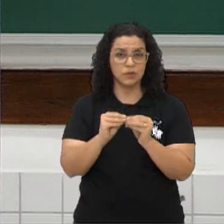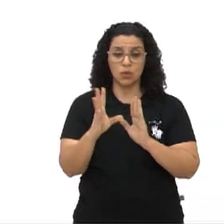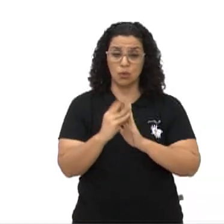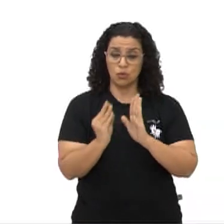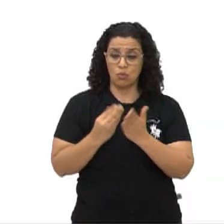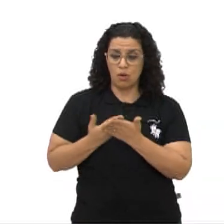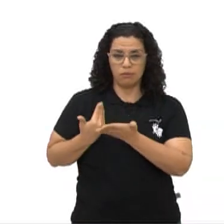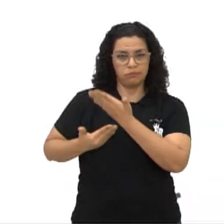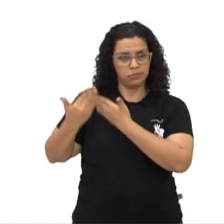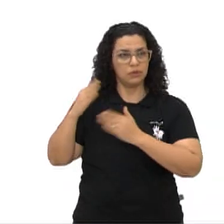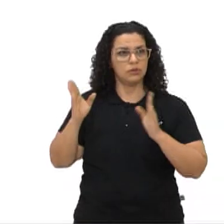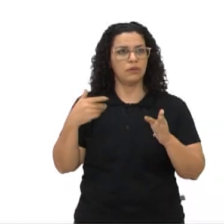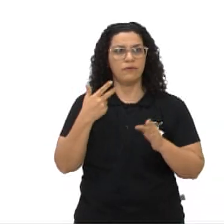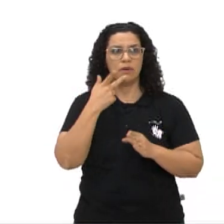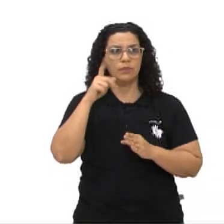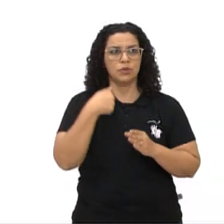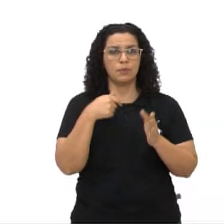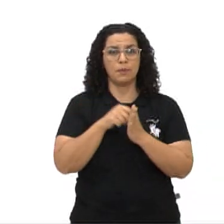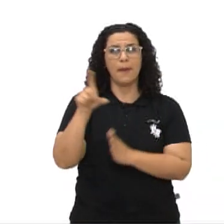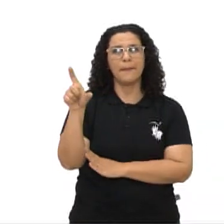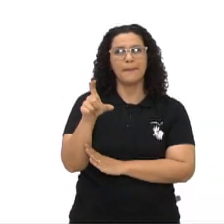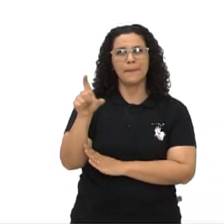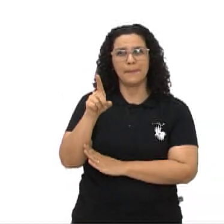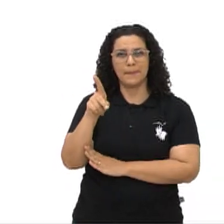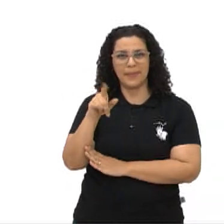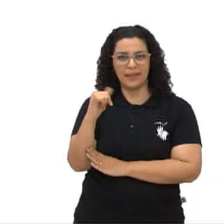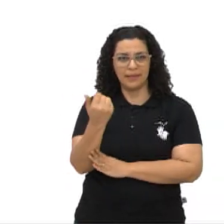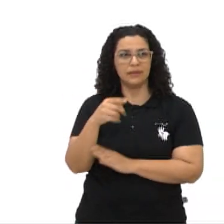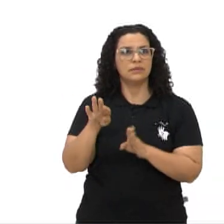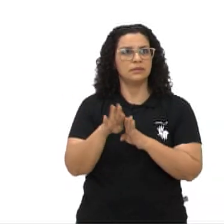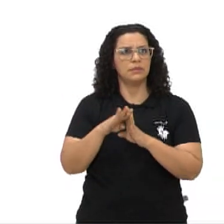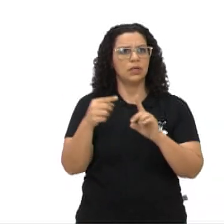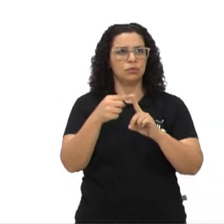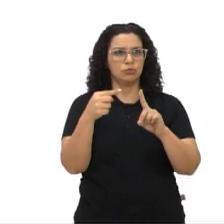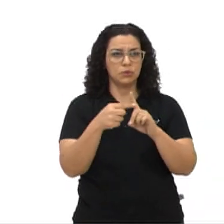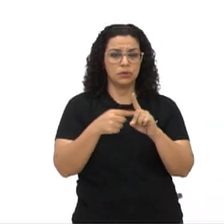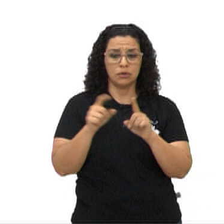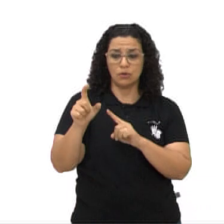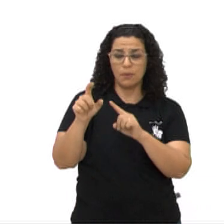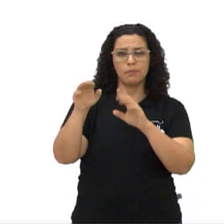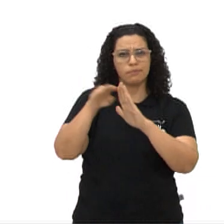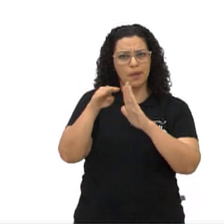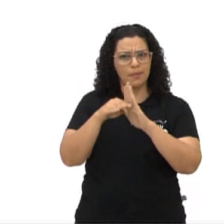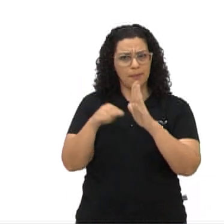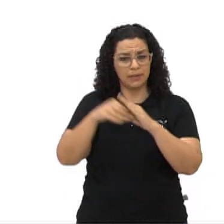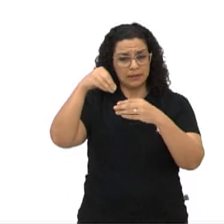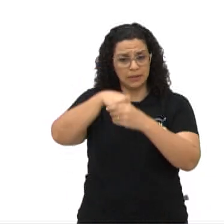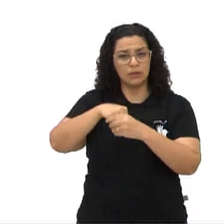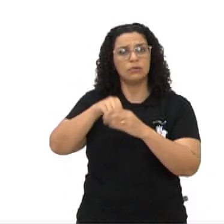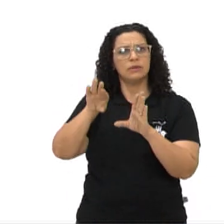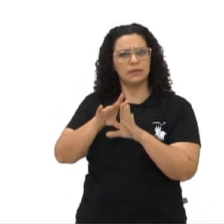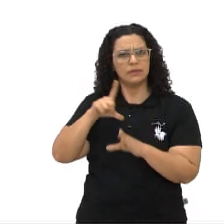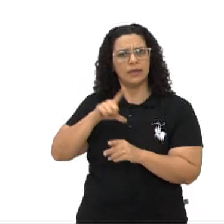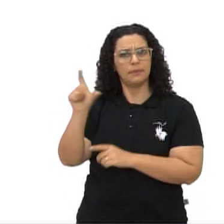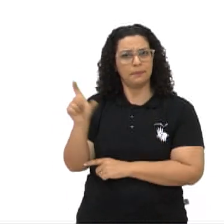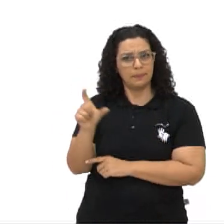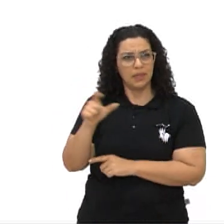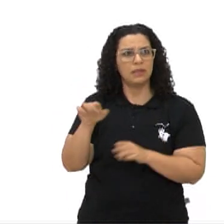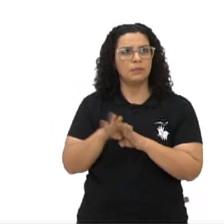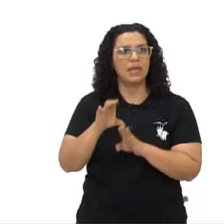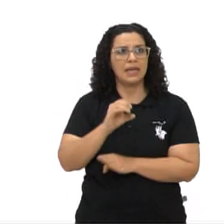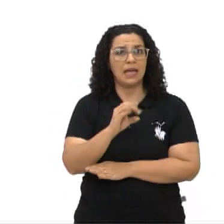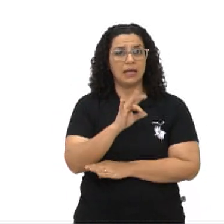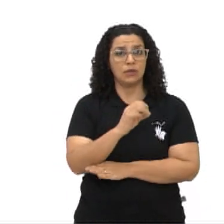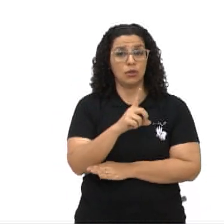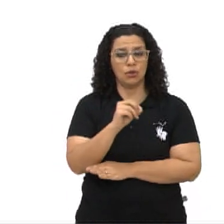aulas anteriores. Falamos sobre os tipos de pilha, a denominação das partes da pilha. Falamos sobre cátodo